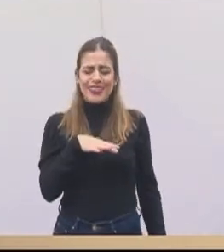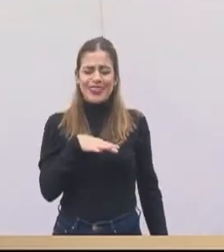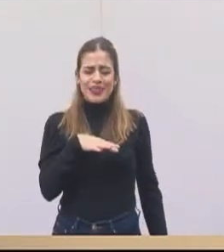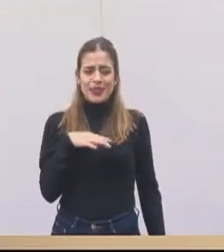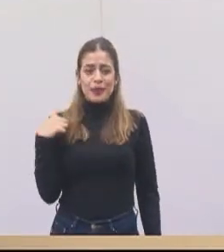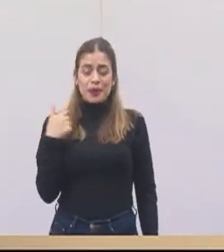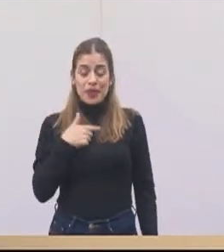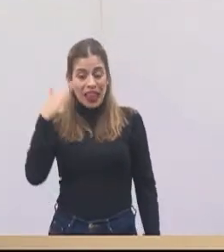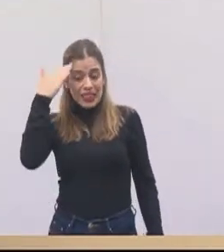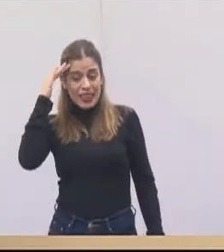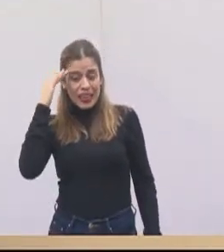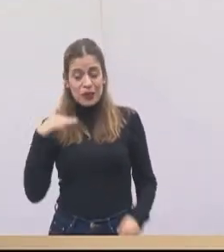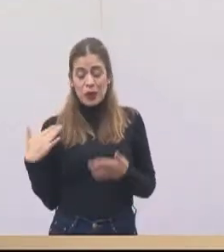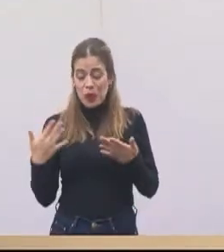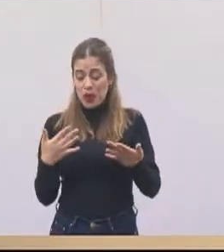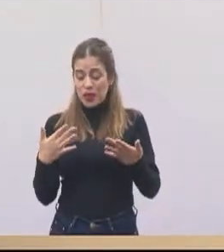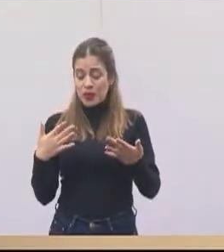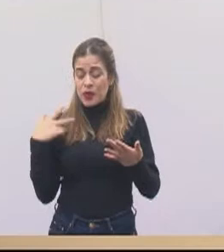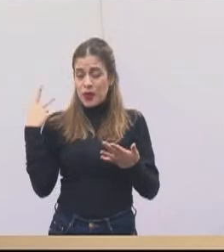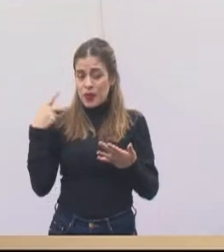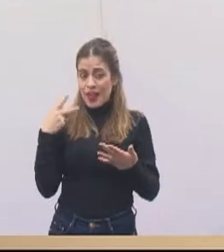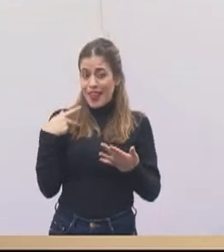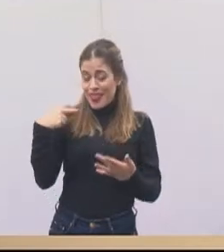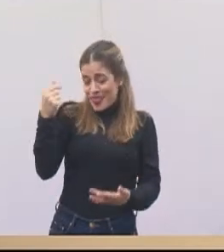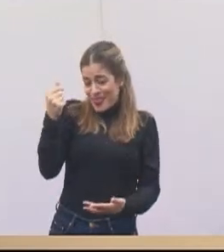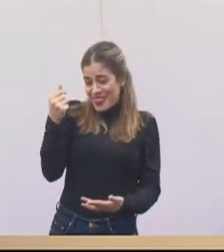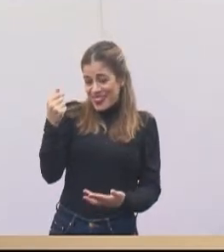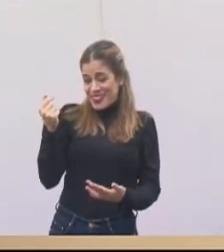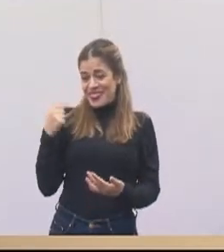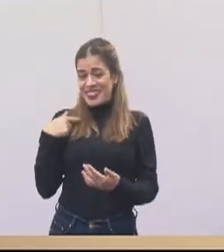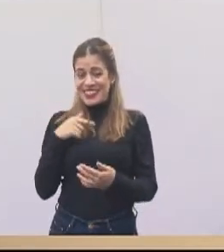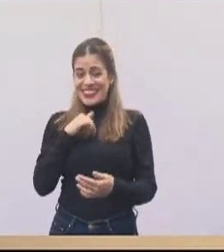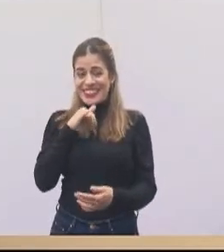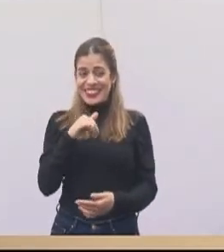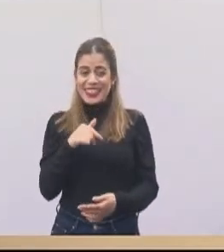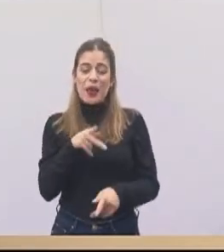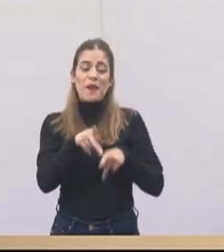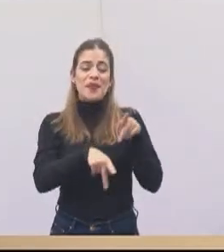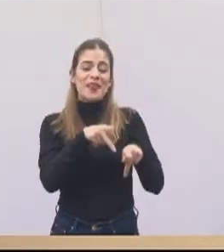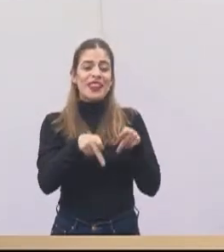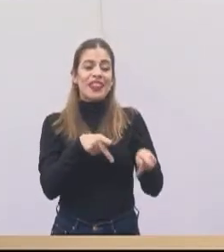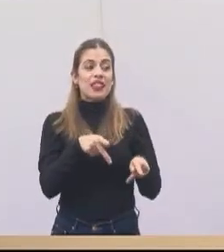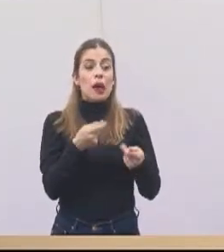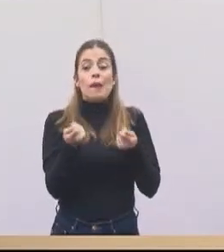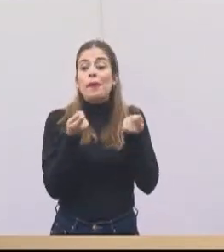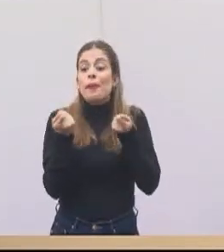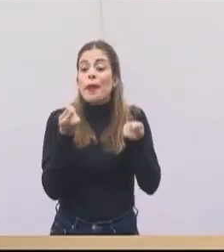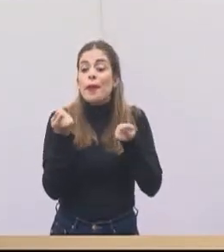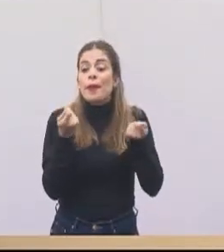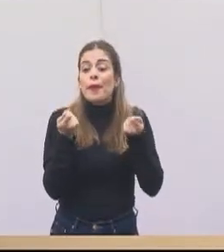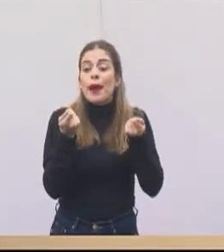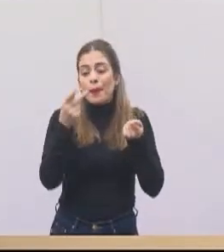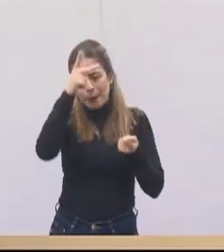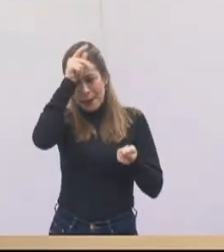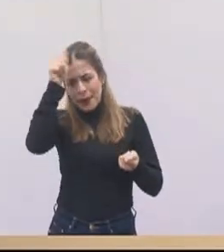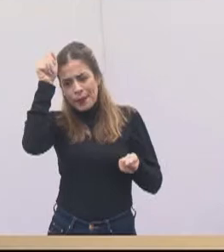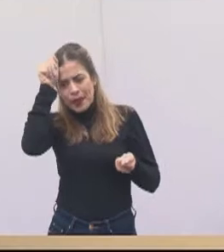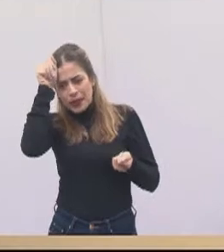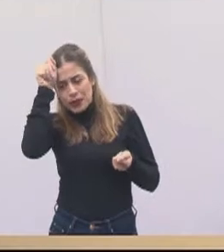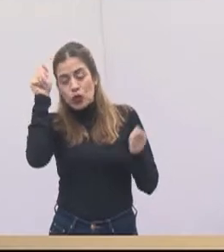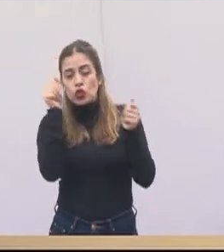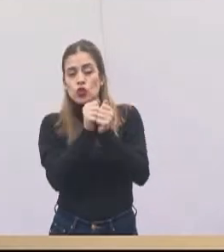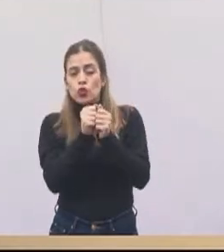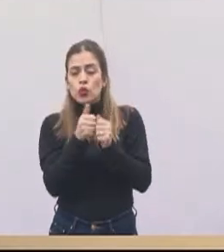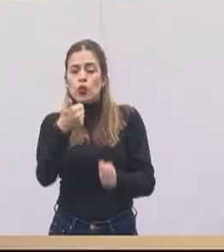quando você, enquanto vereador eleito, você diz para o povo que você vai administrar a cidade. E quem administra a cidade é o prefeito e os 13